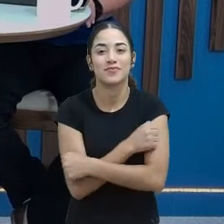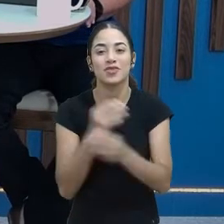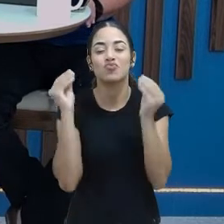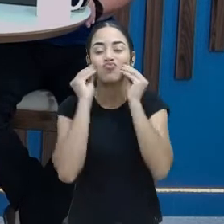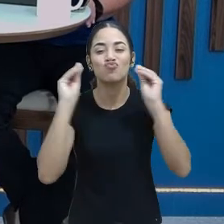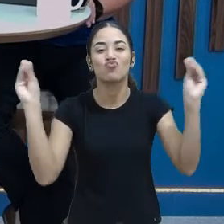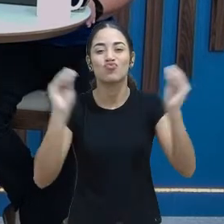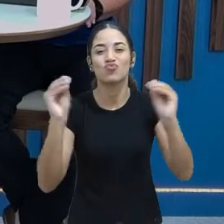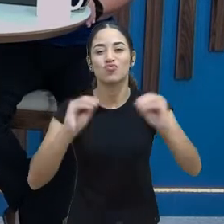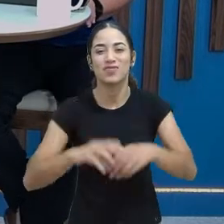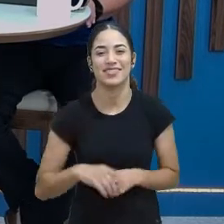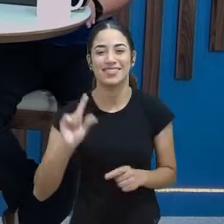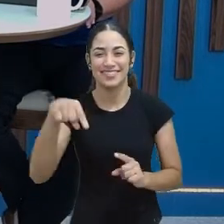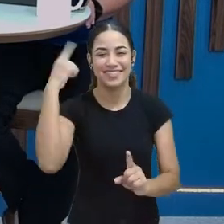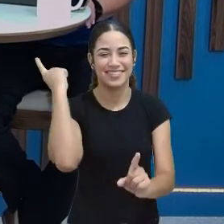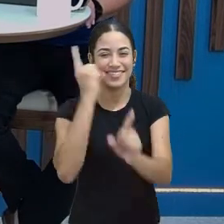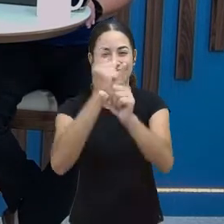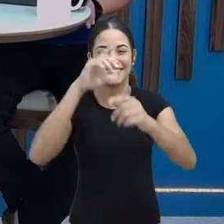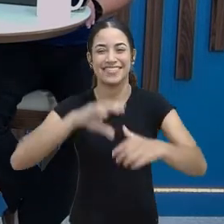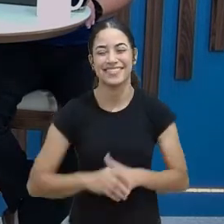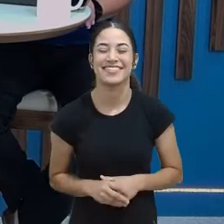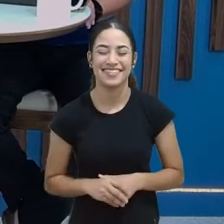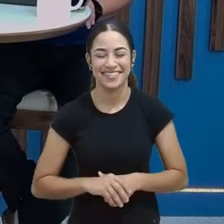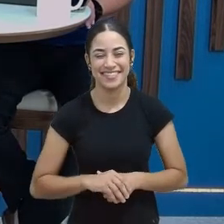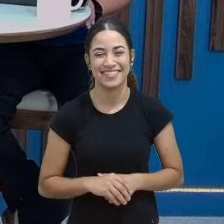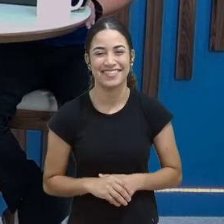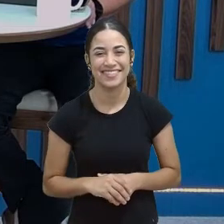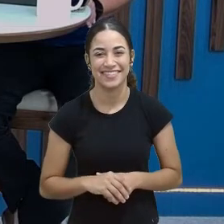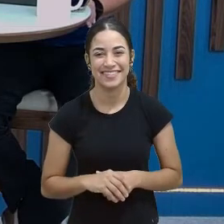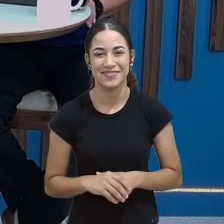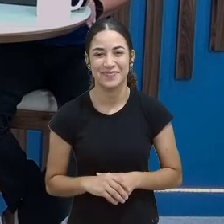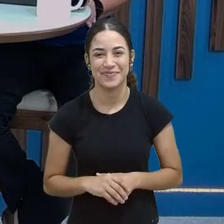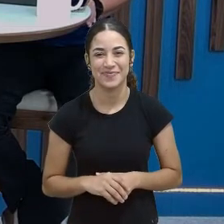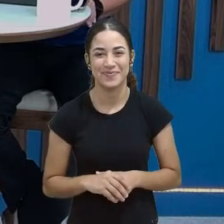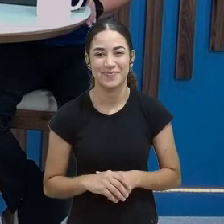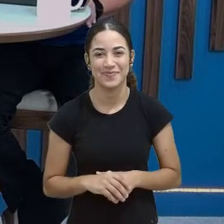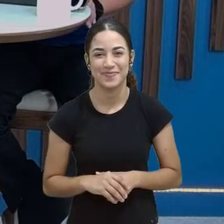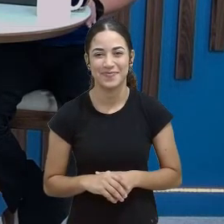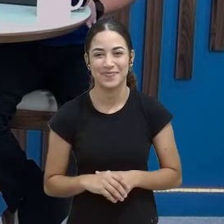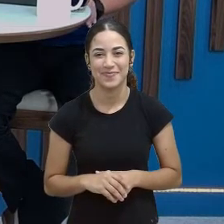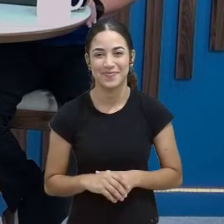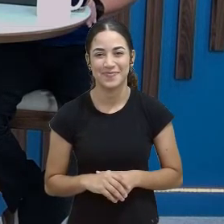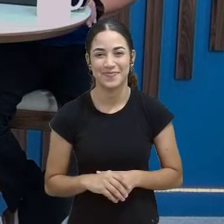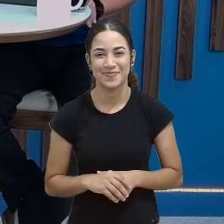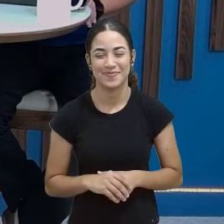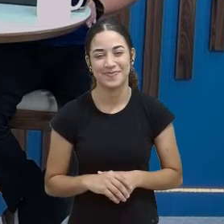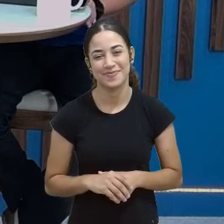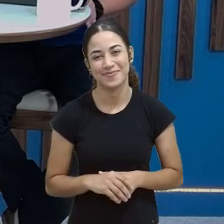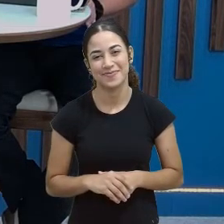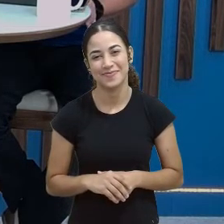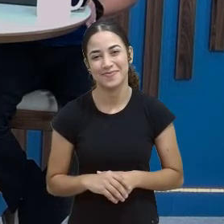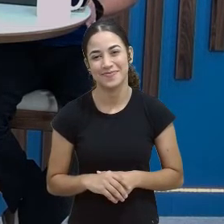grande beijo e até a próxima aula. Tchau, tchau. Tchau, meu amor. Tchau. Não chore assim,